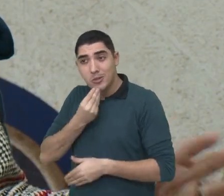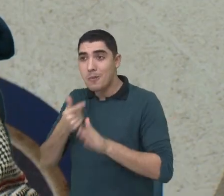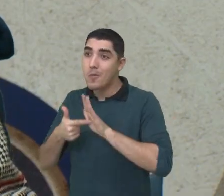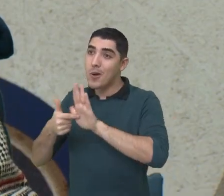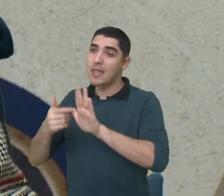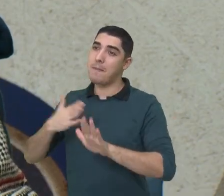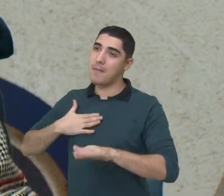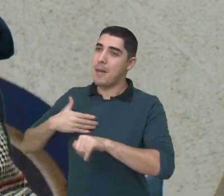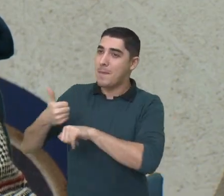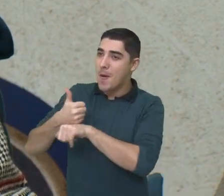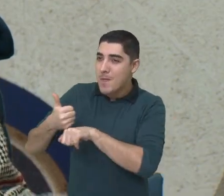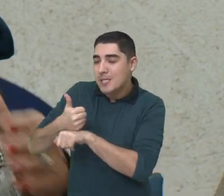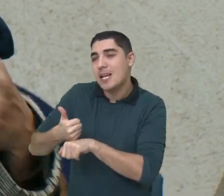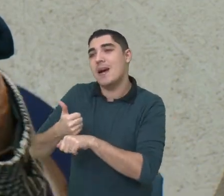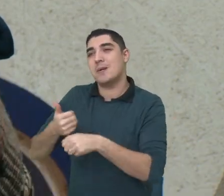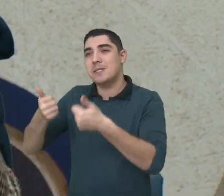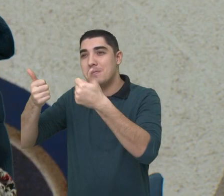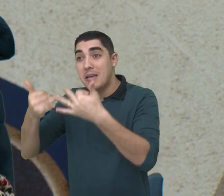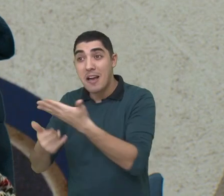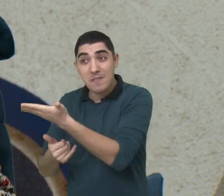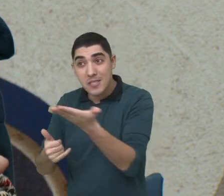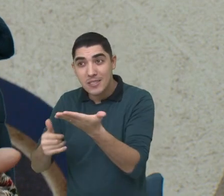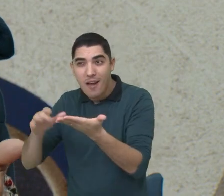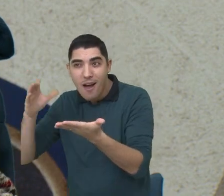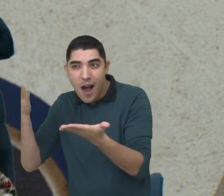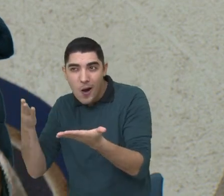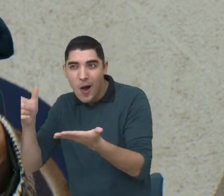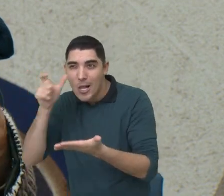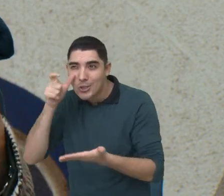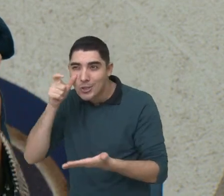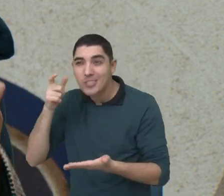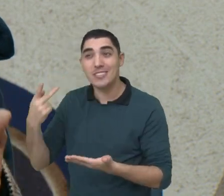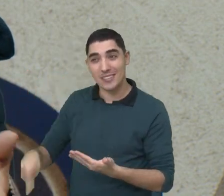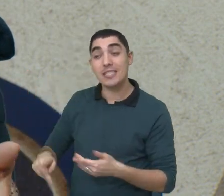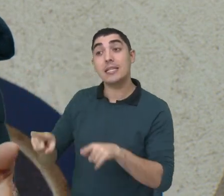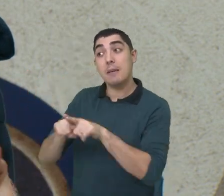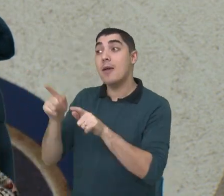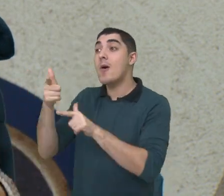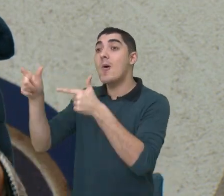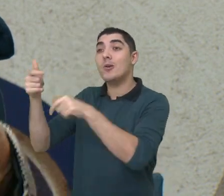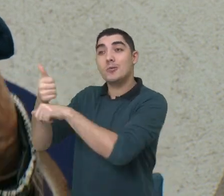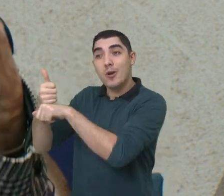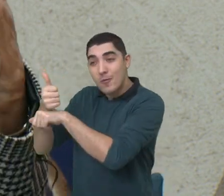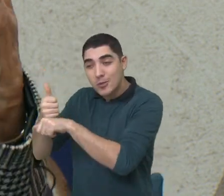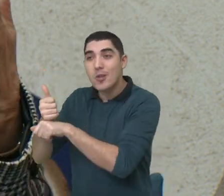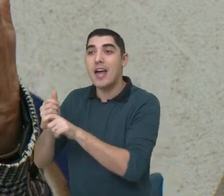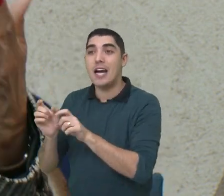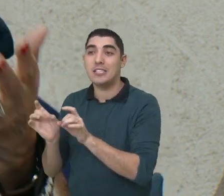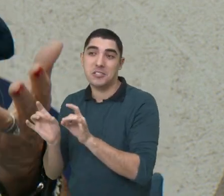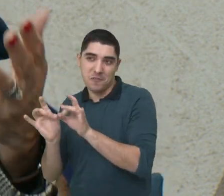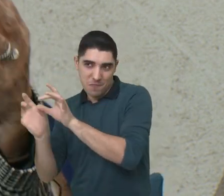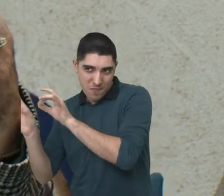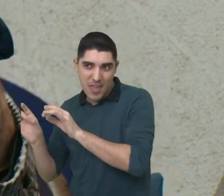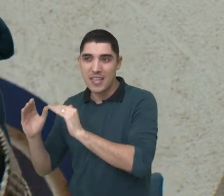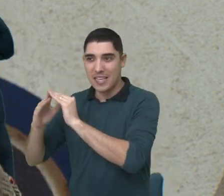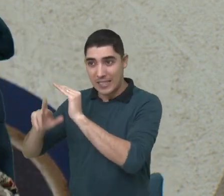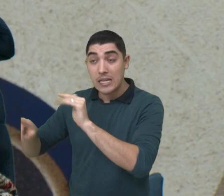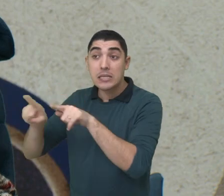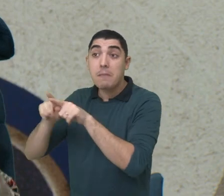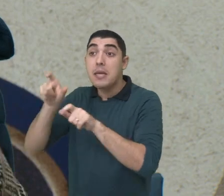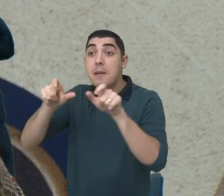poder falar a quem está me ouvindo, aos corretores de imóveis, aos proprietários